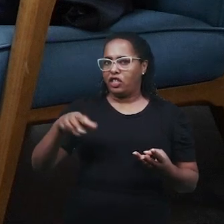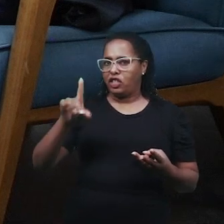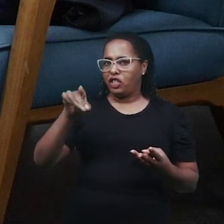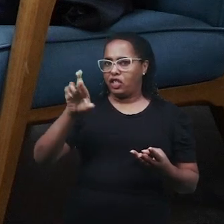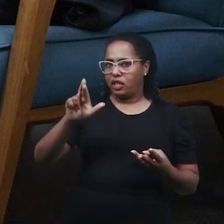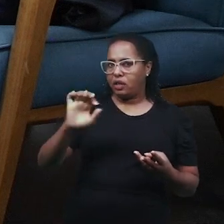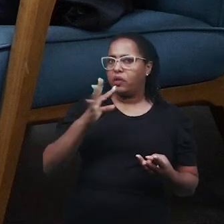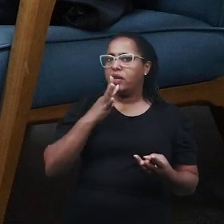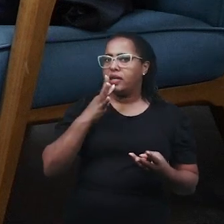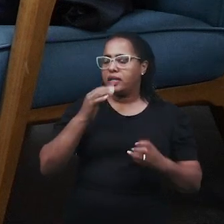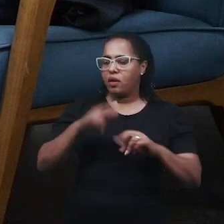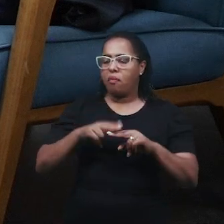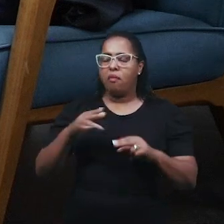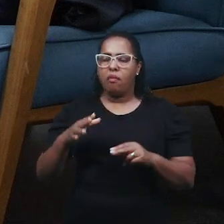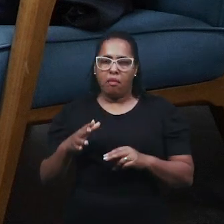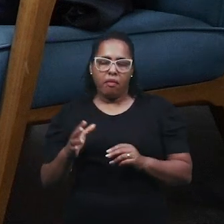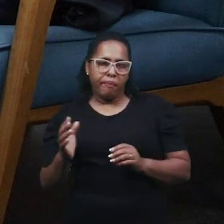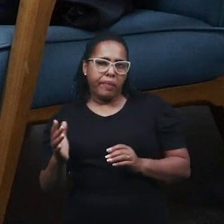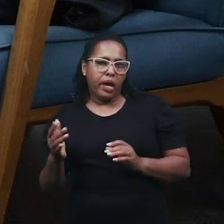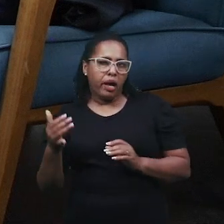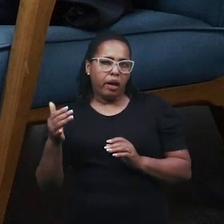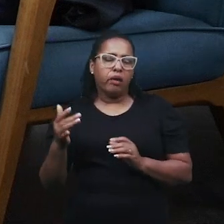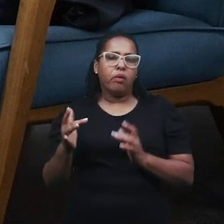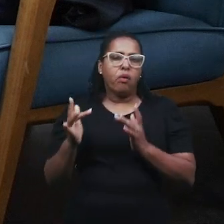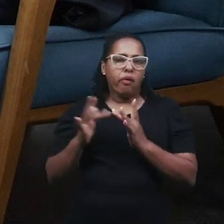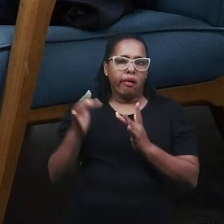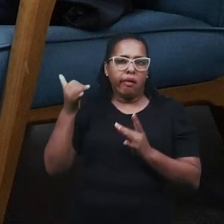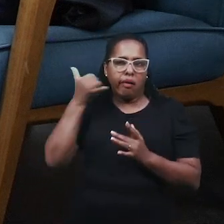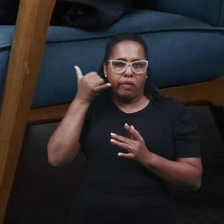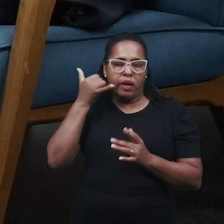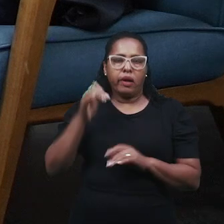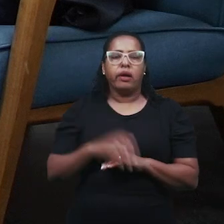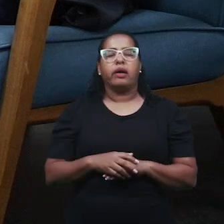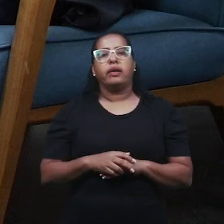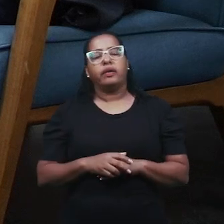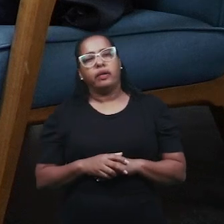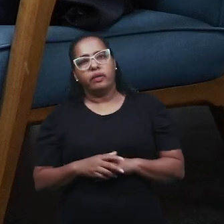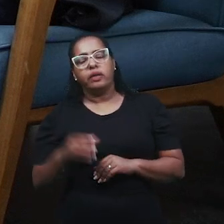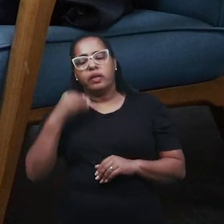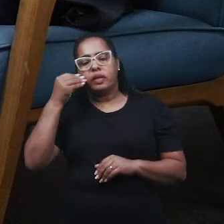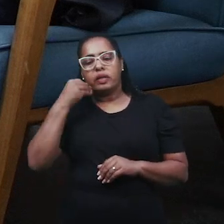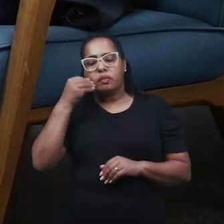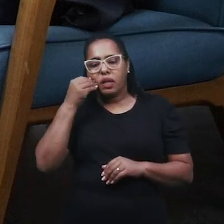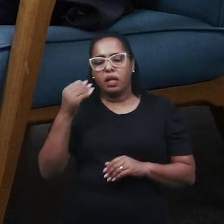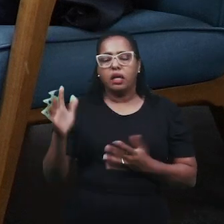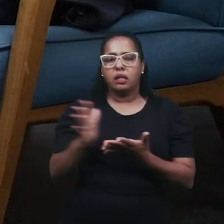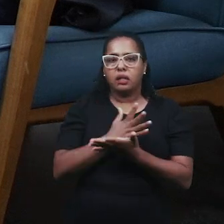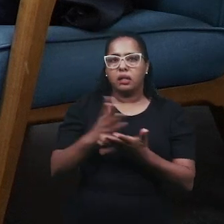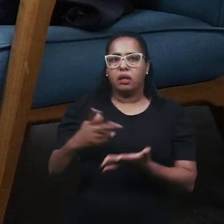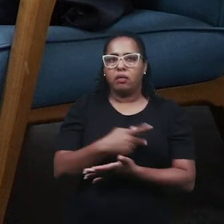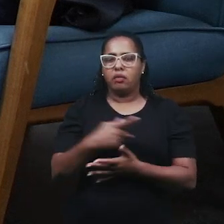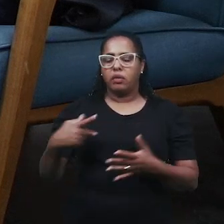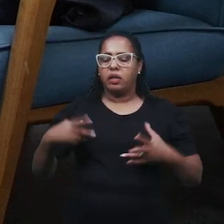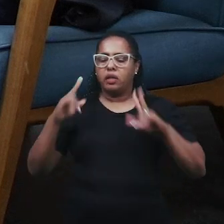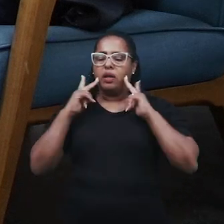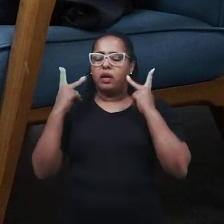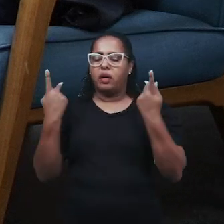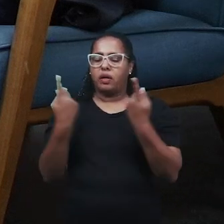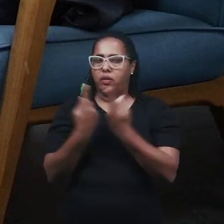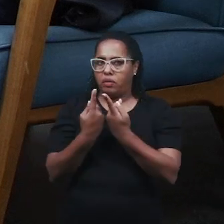alguns contatos, está participando com algumas videoconferências que nós estamos fazendo, alguns pastores do